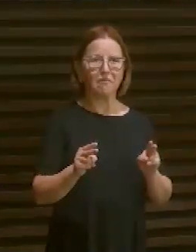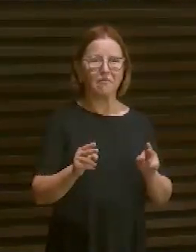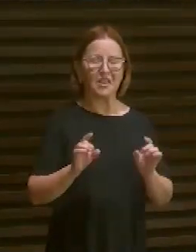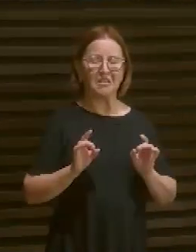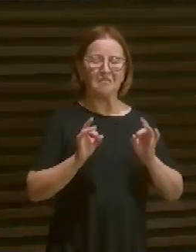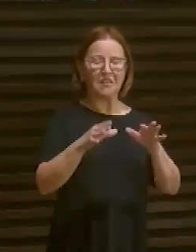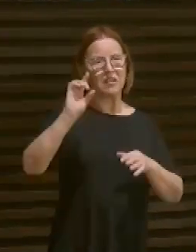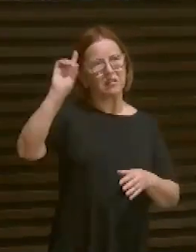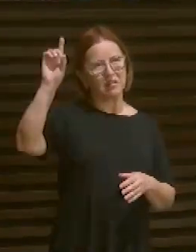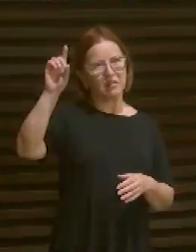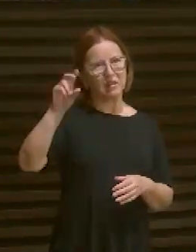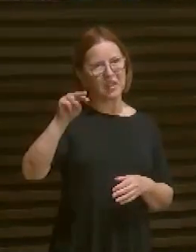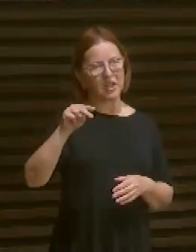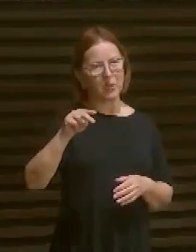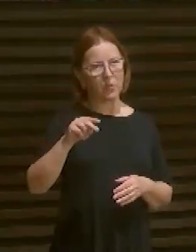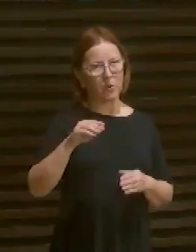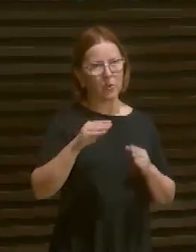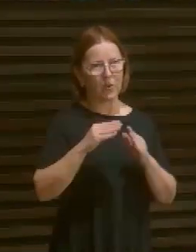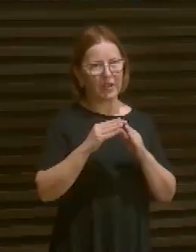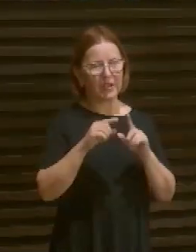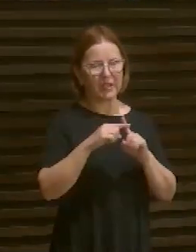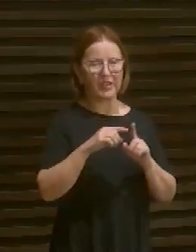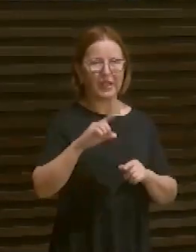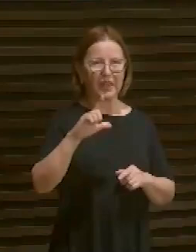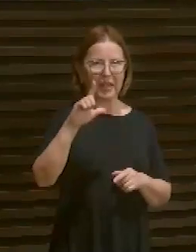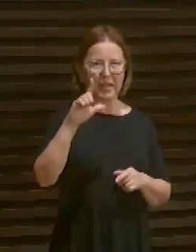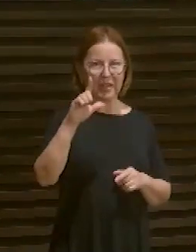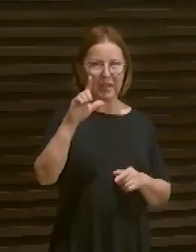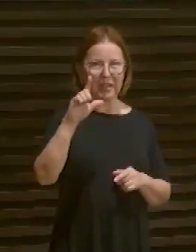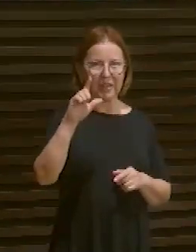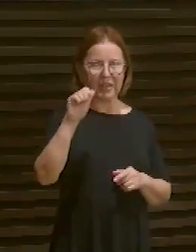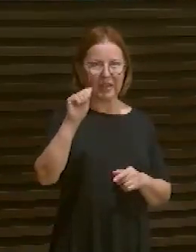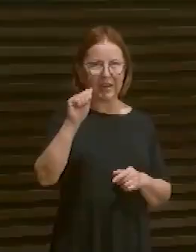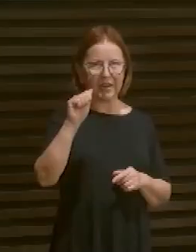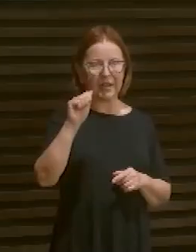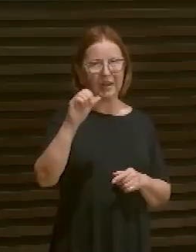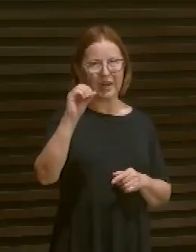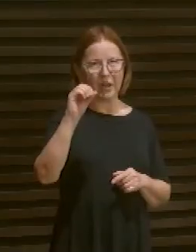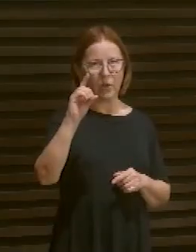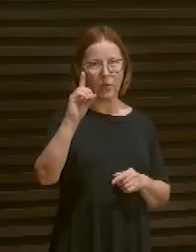Deus, como é o caso de Laodiceia. De nada temos falta.